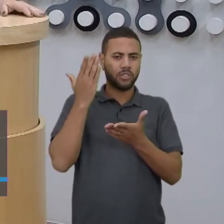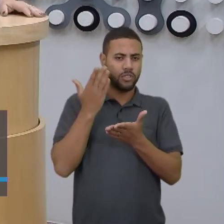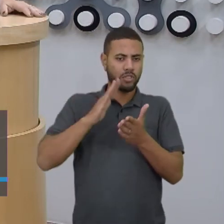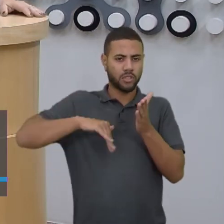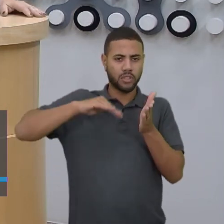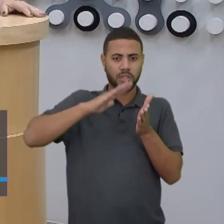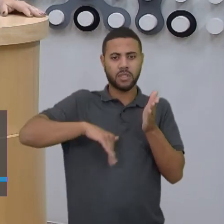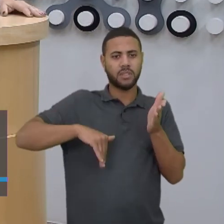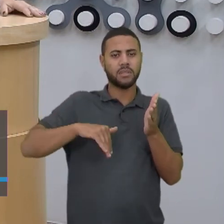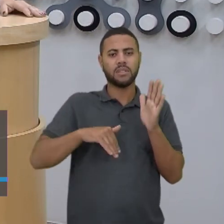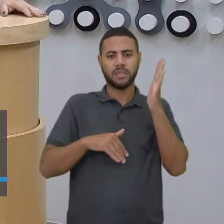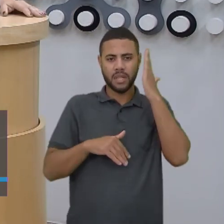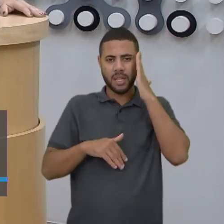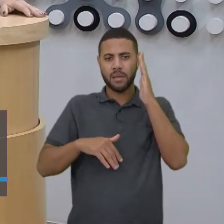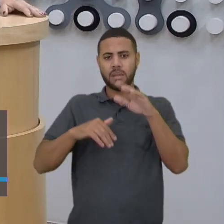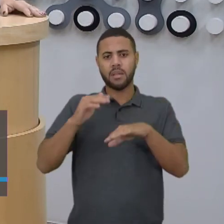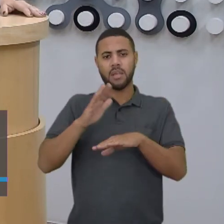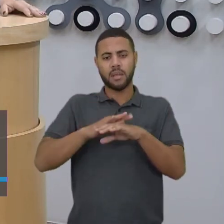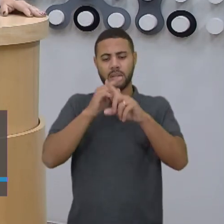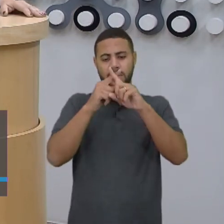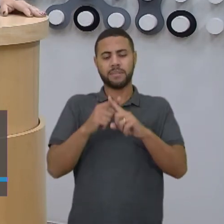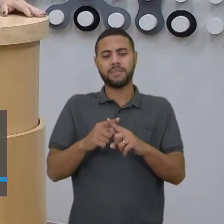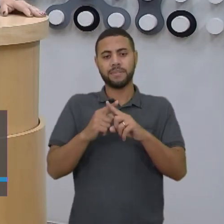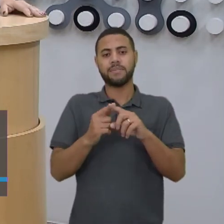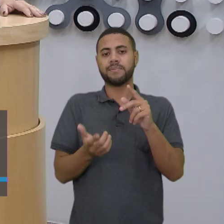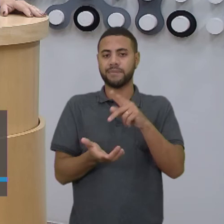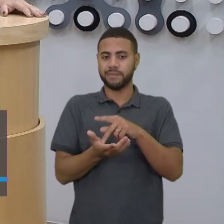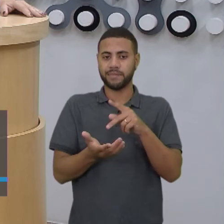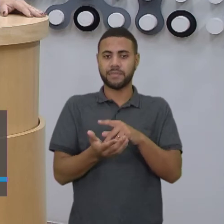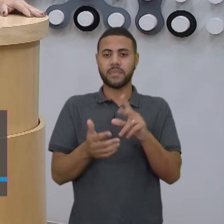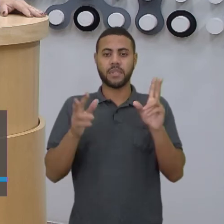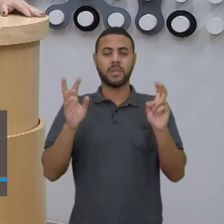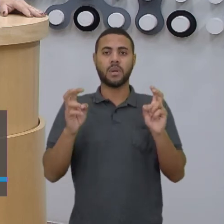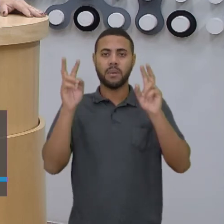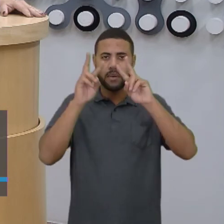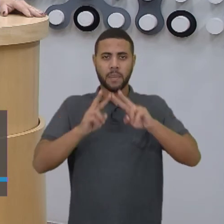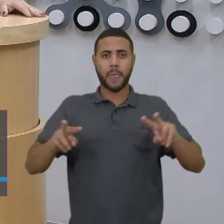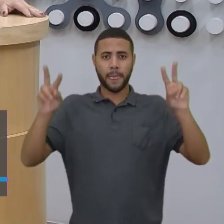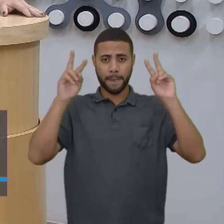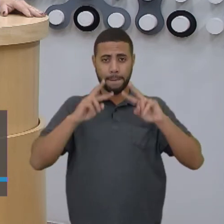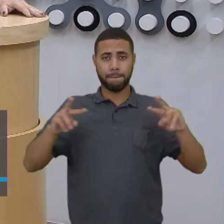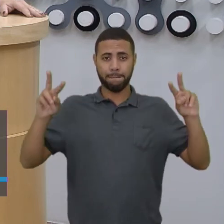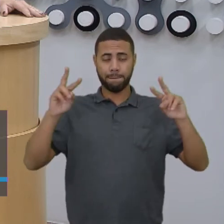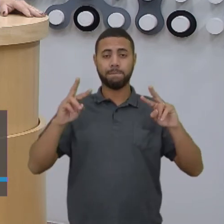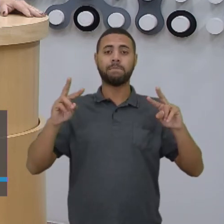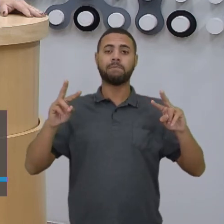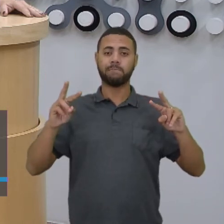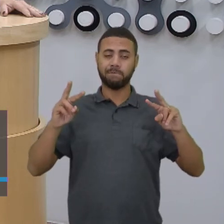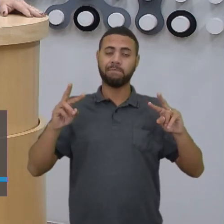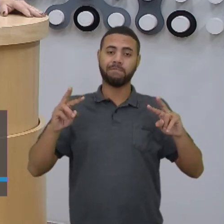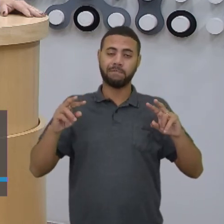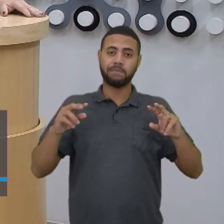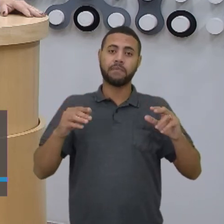brilho do esporte, da competição. Então, né? quando você fala isso, é a questão da visibilidade, mas com